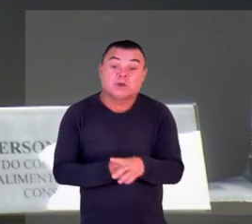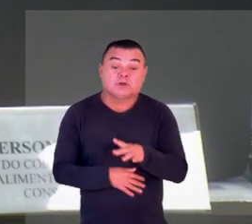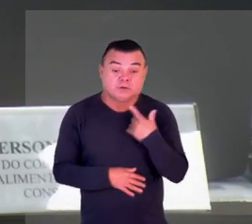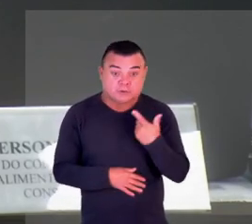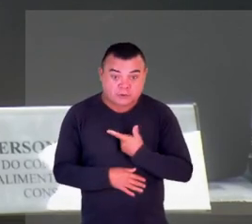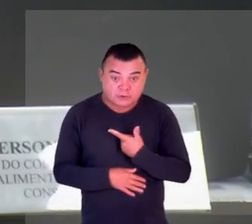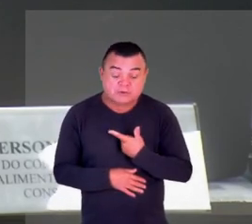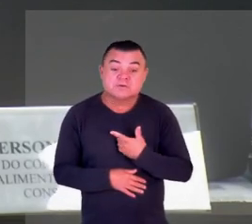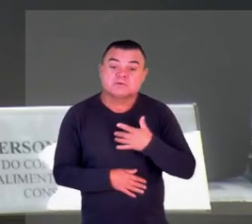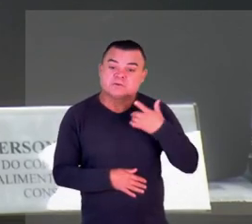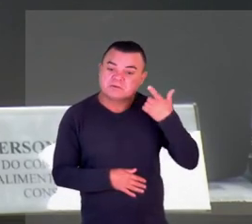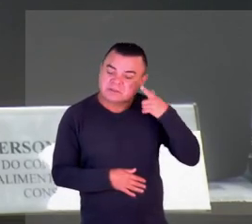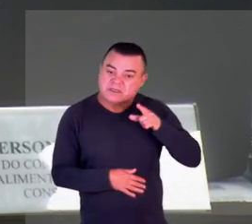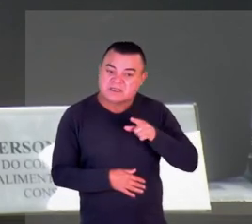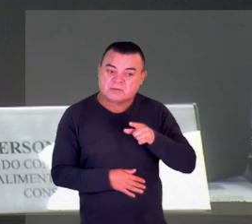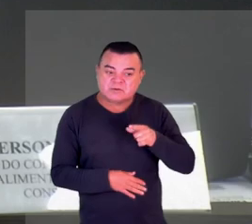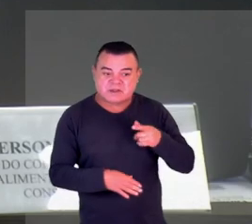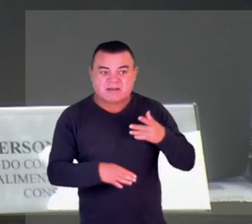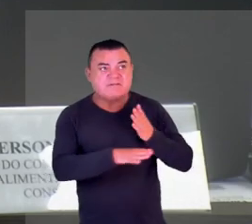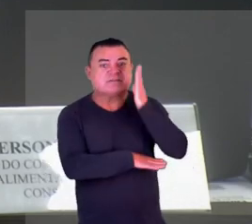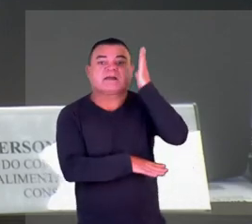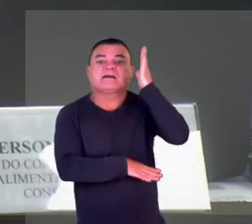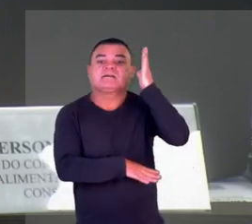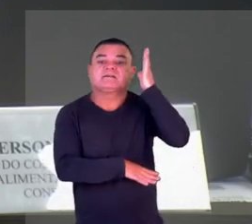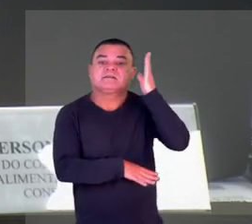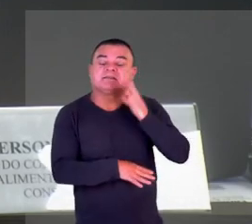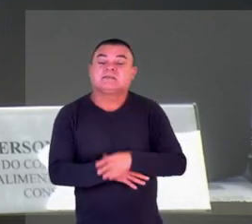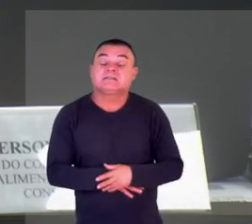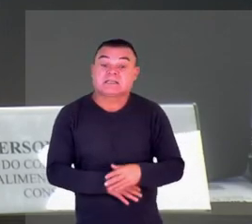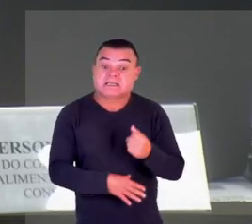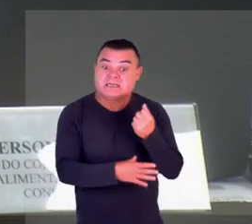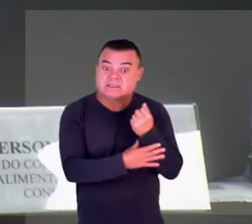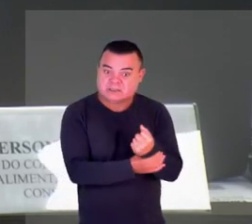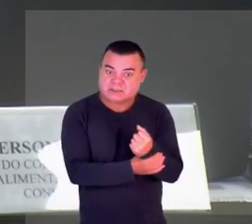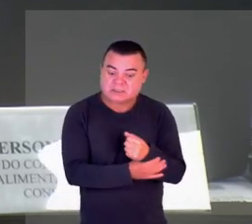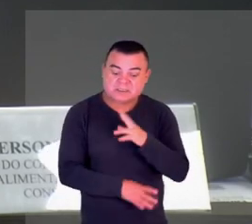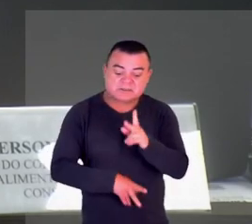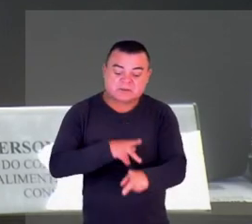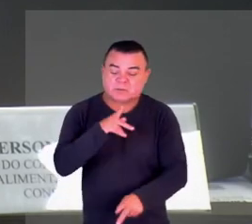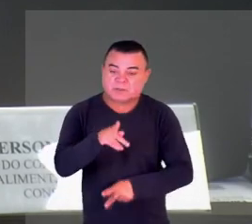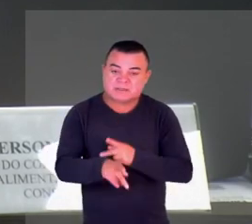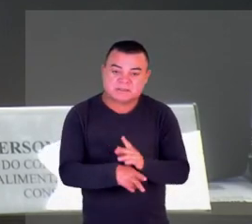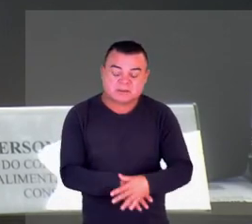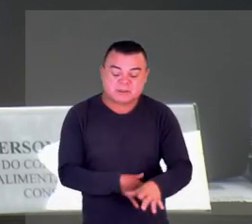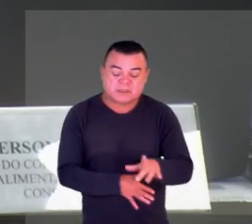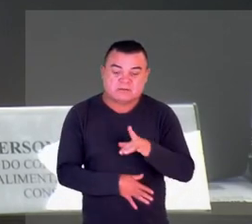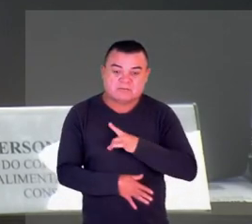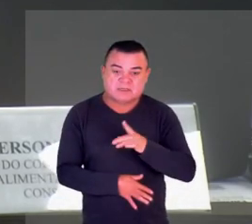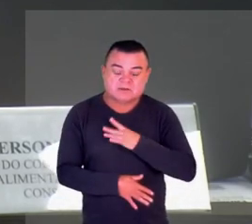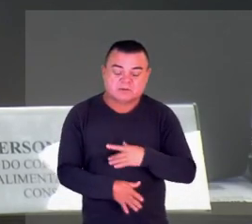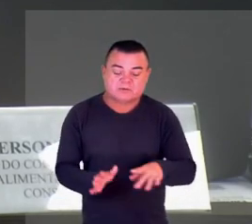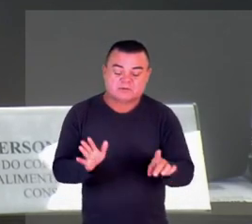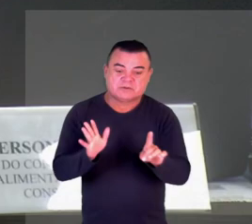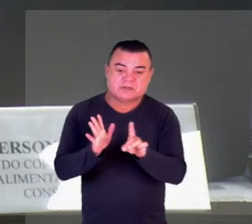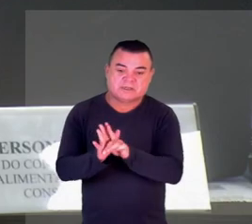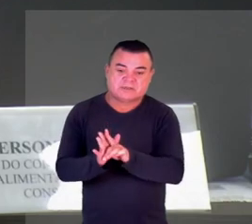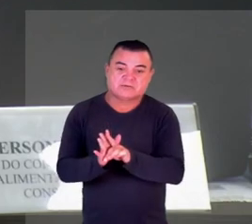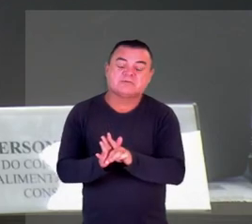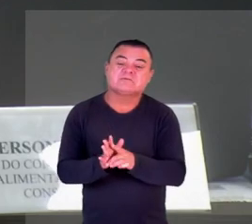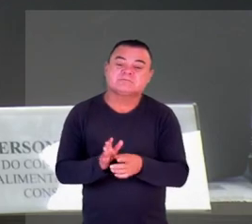garantia portanto da população ter direito os seus direitos eh assegurados e